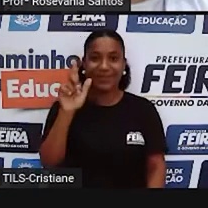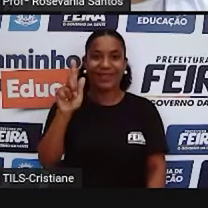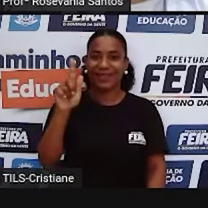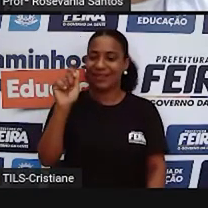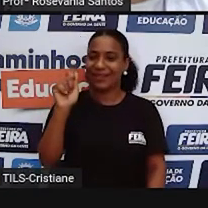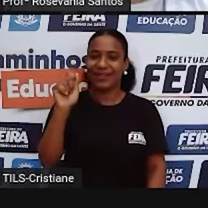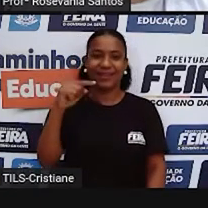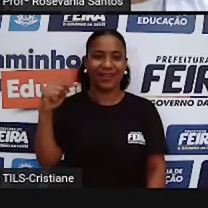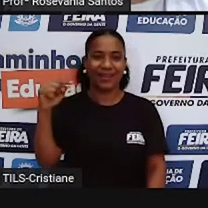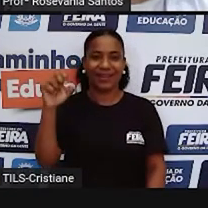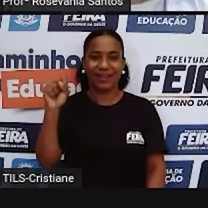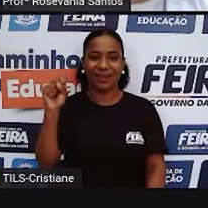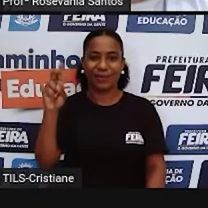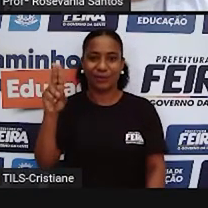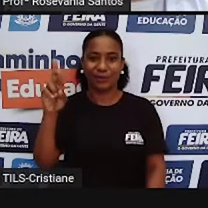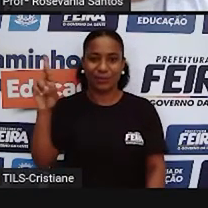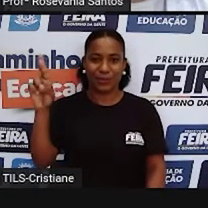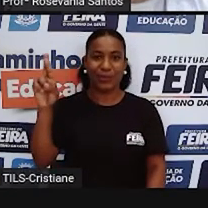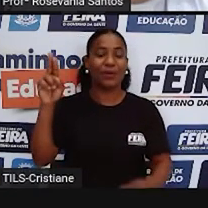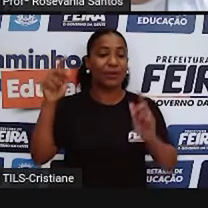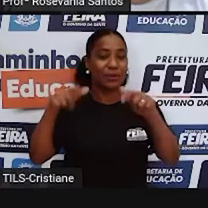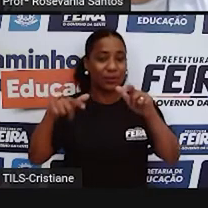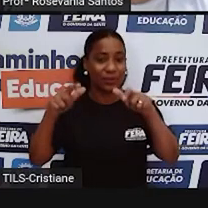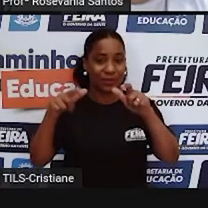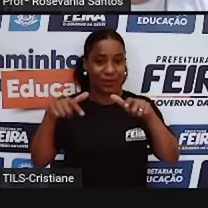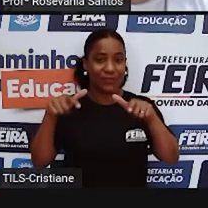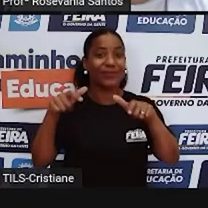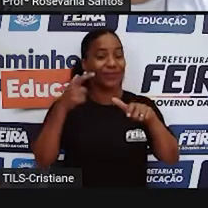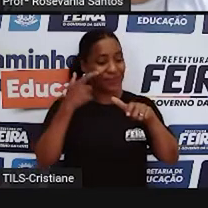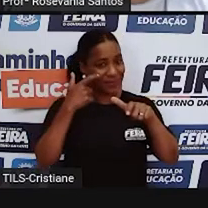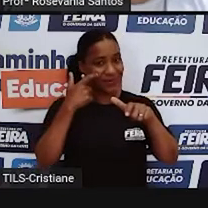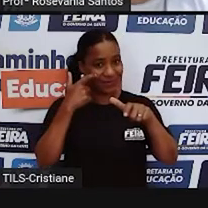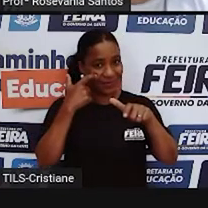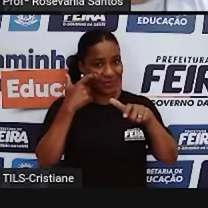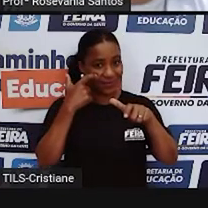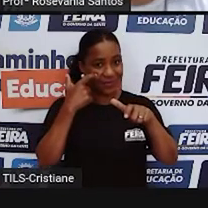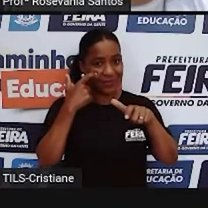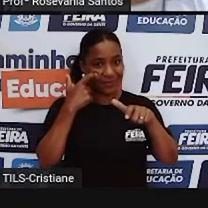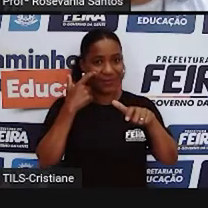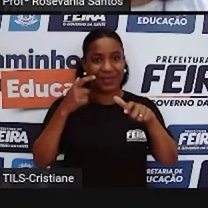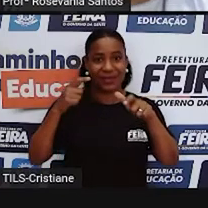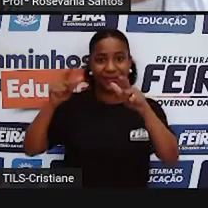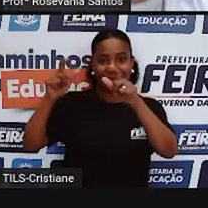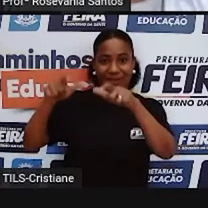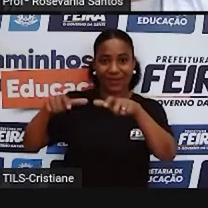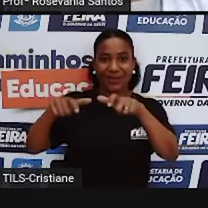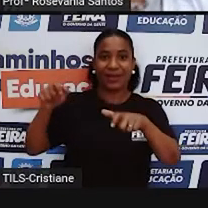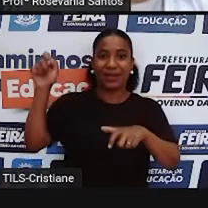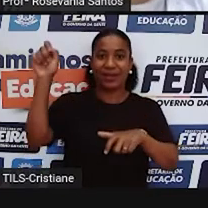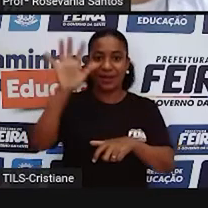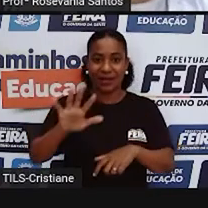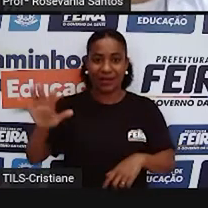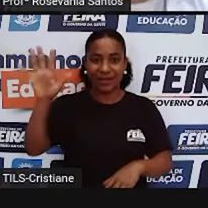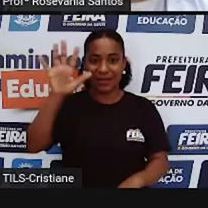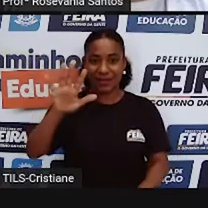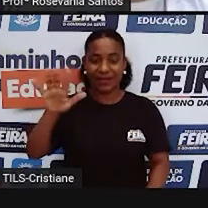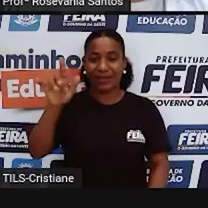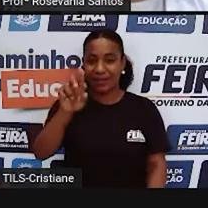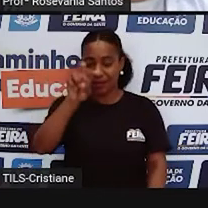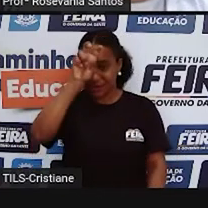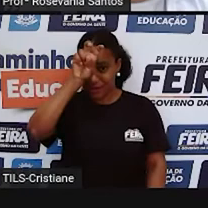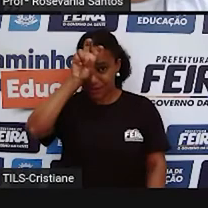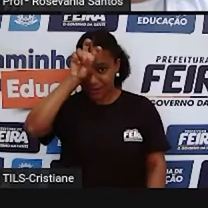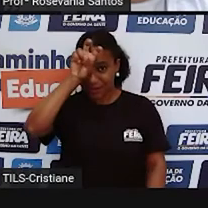né? Iorgan Tepe, a sudeste da cidade de Kirkuk, desculpa aí a pro,